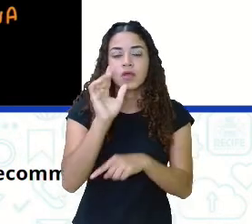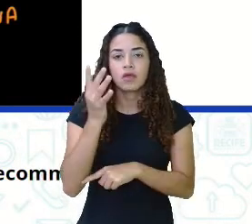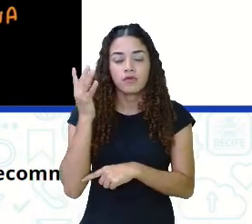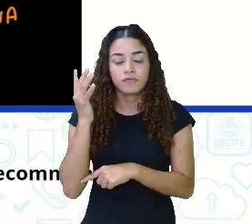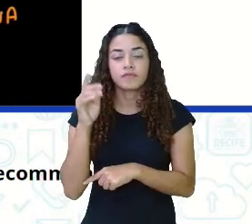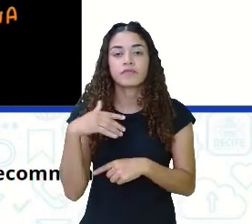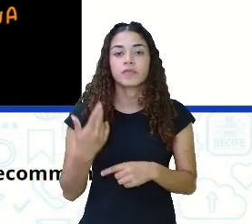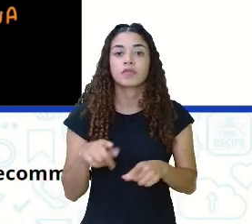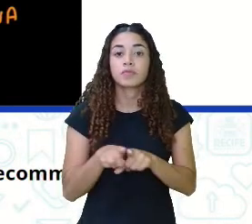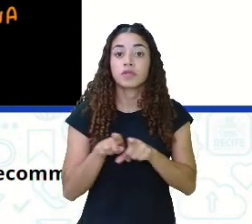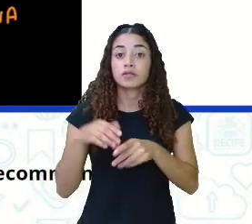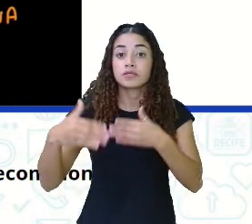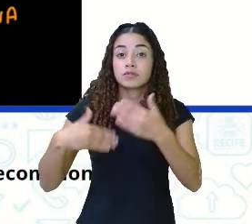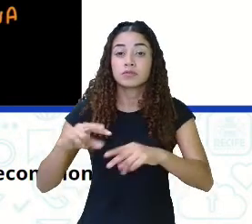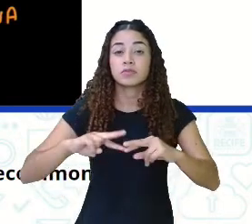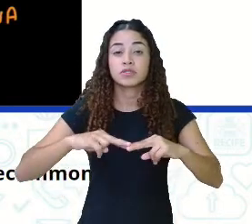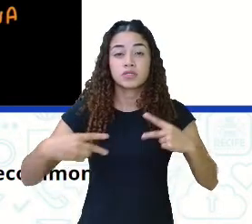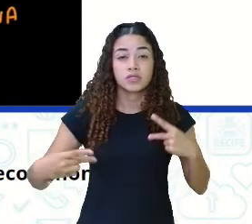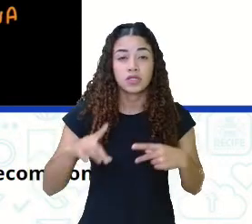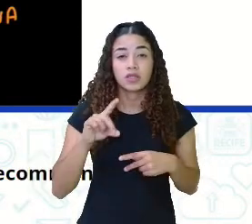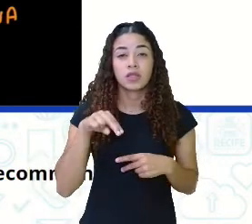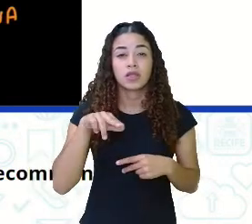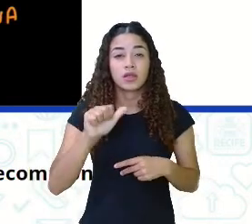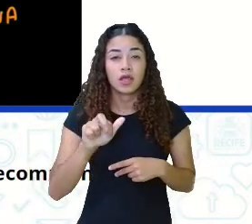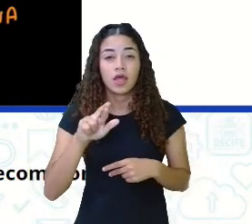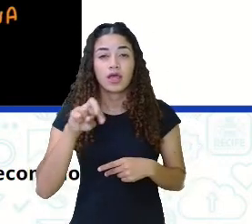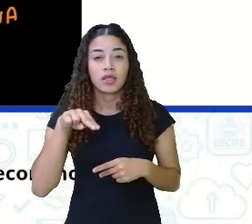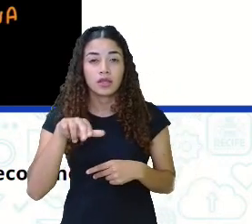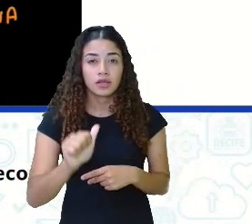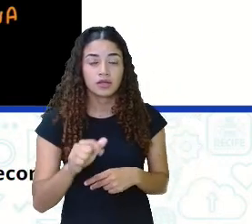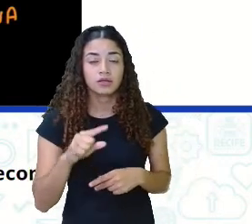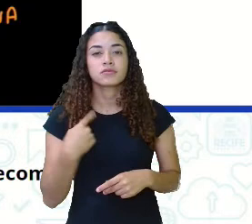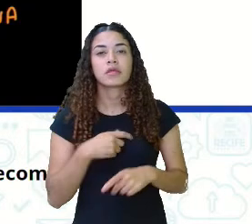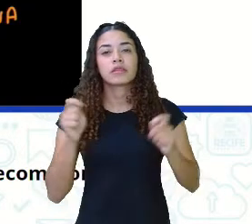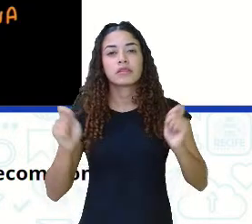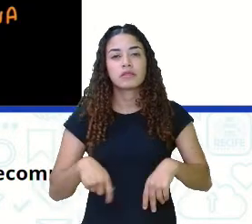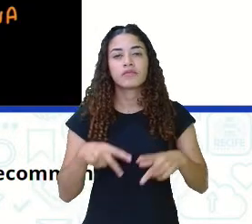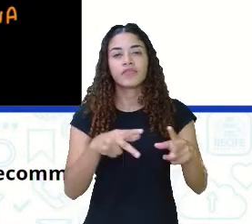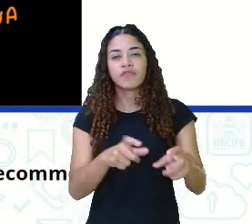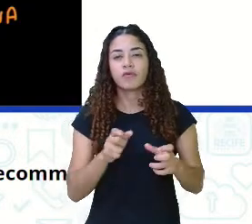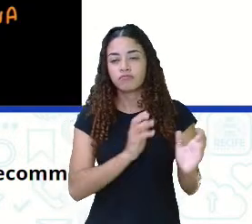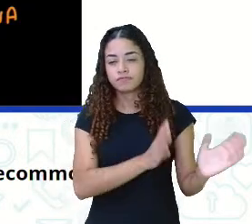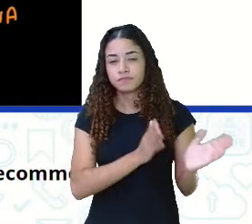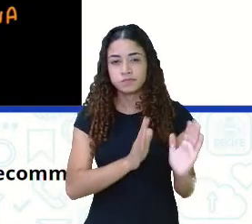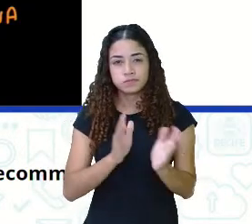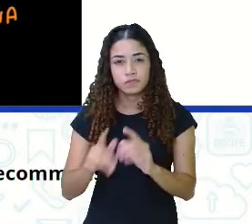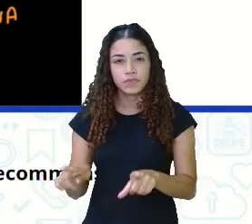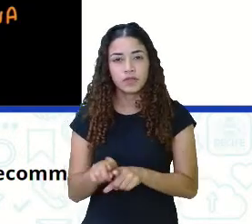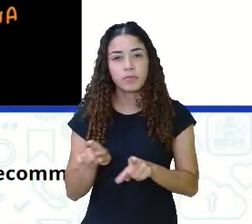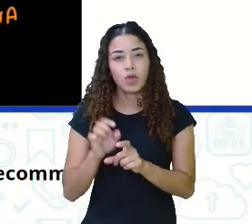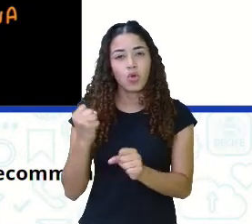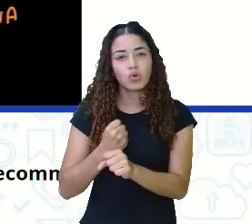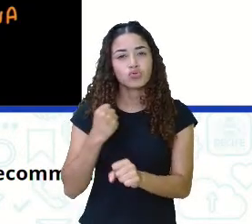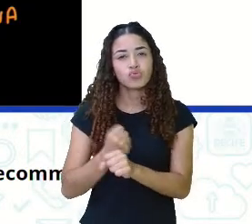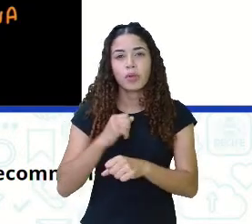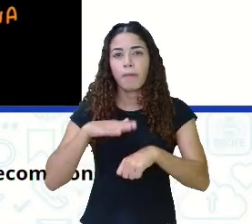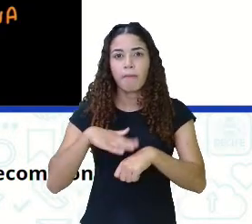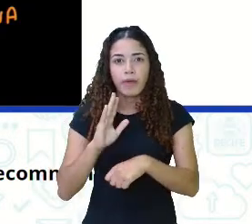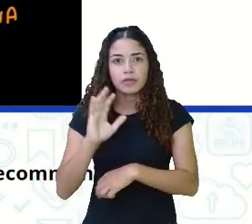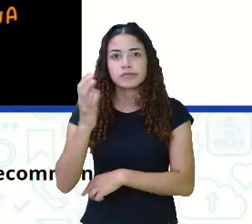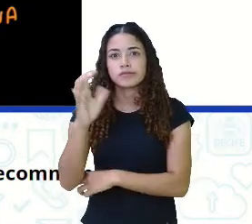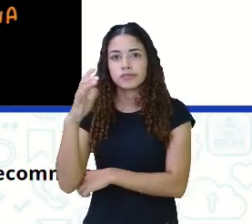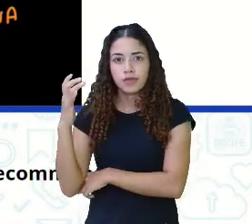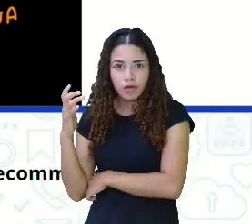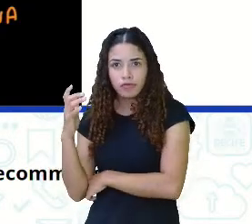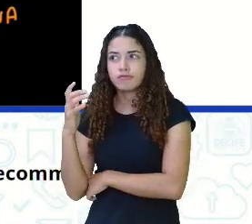sequenciamento de DNA e RNA, podemos ver quão diferentes essas sequências são e construir mais e mais árvores